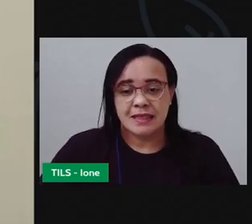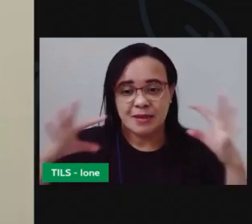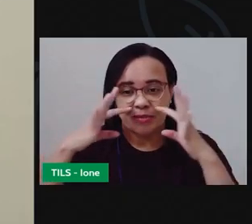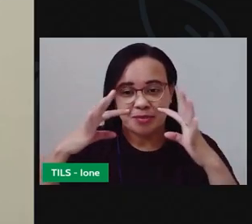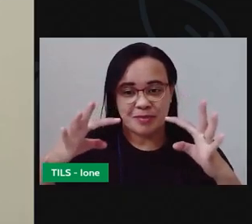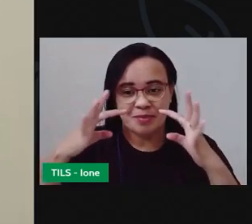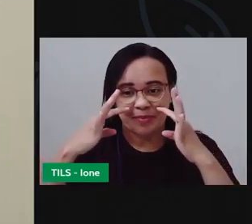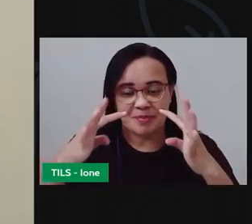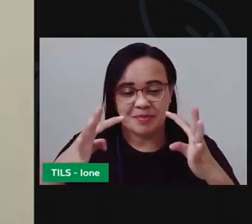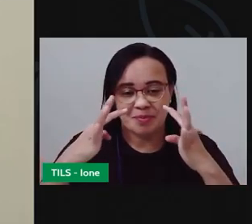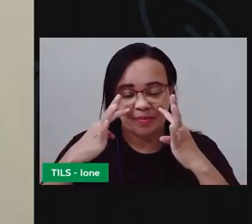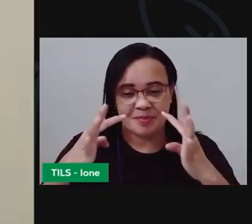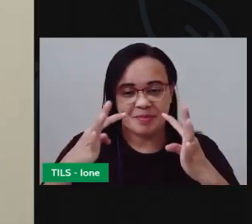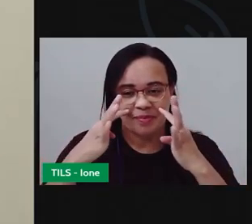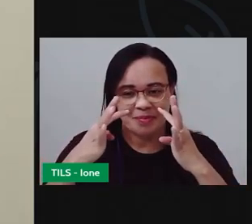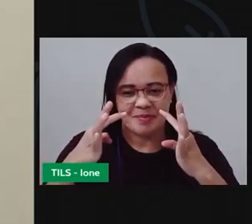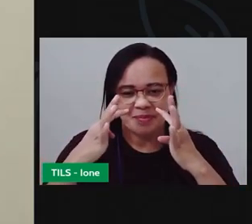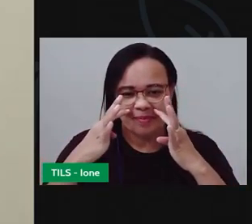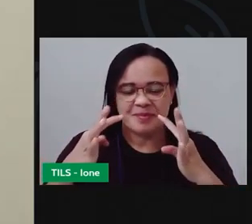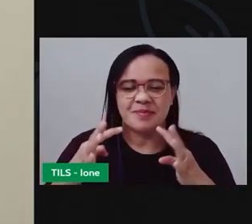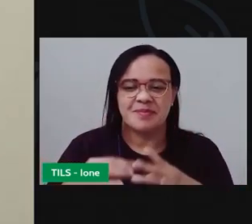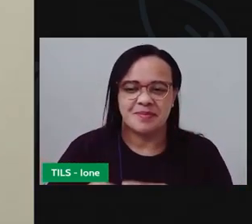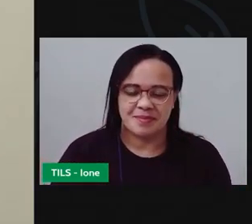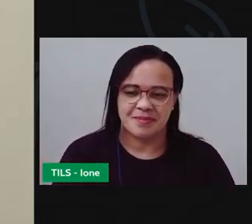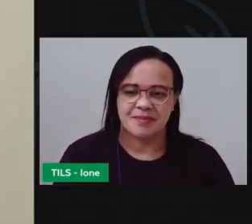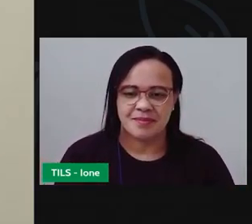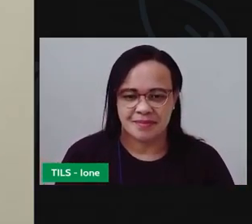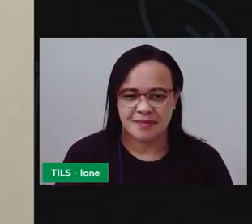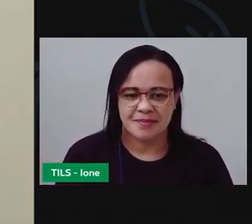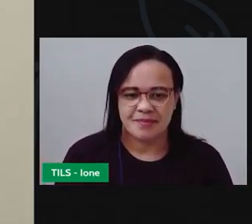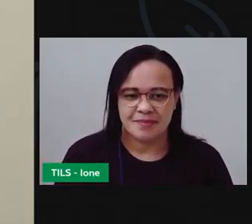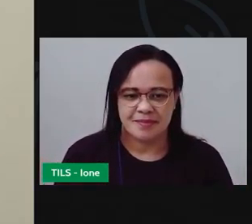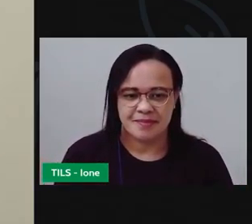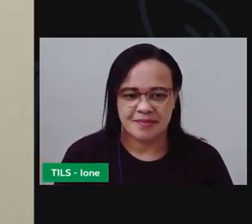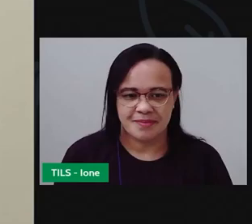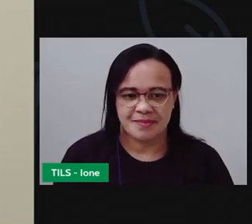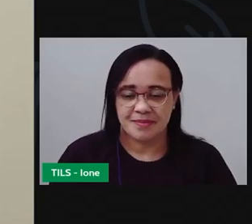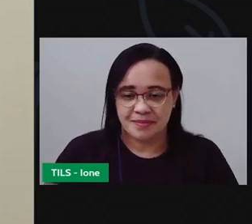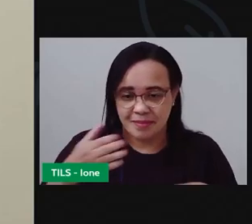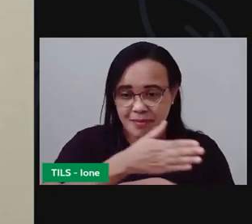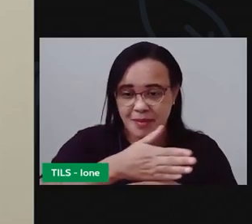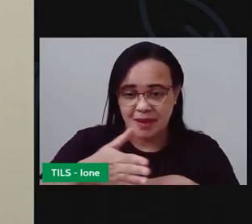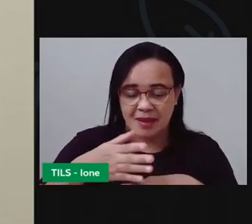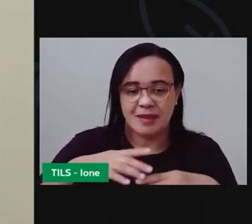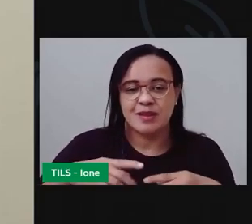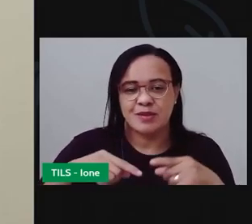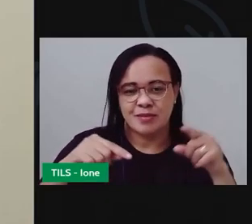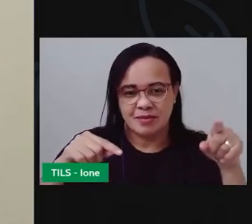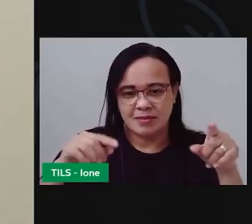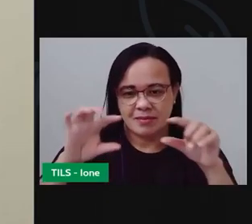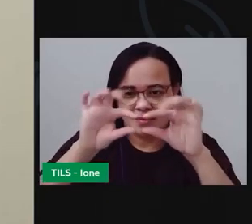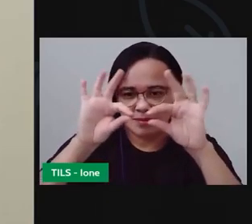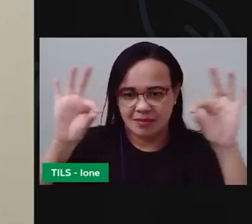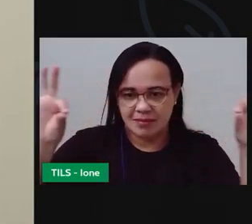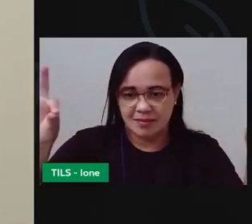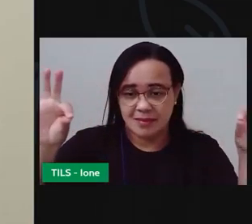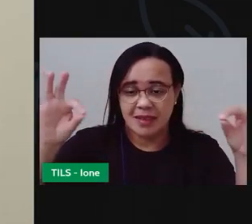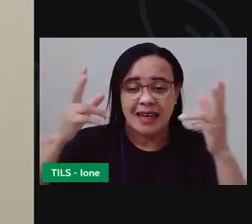porque aqui dentro a gente vai passar um barbante. Esse barbante a gente vai cortar do